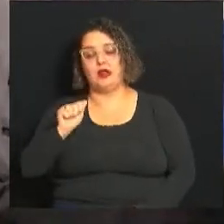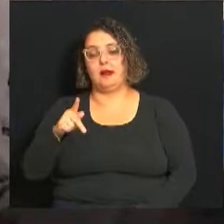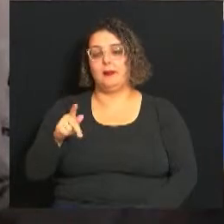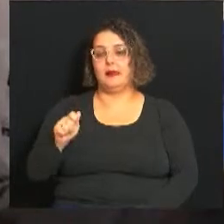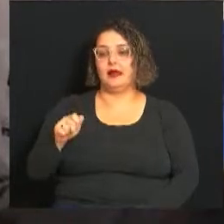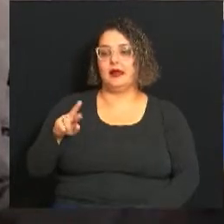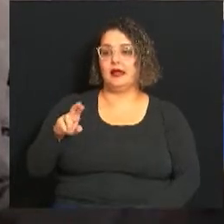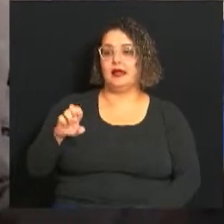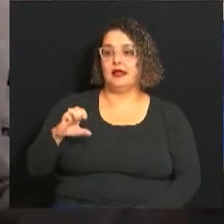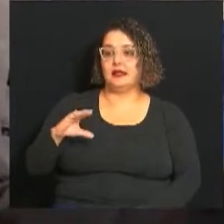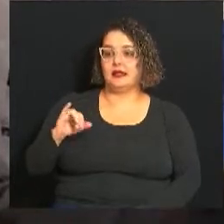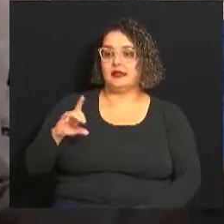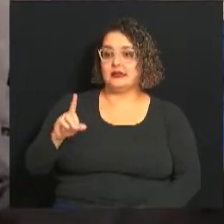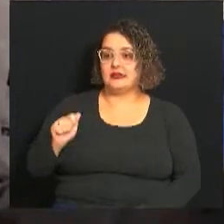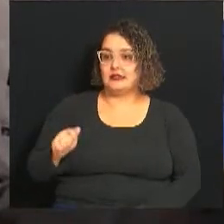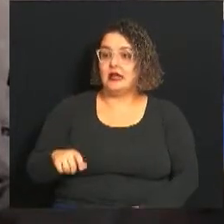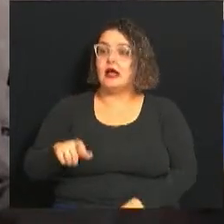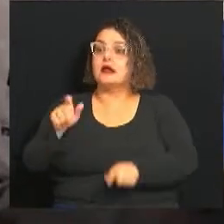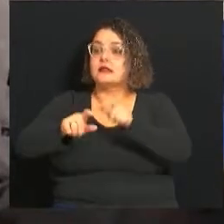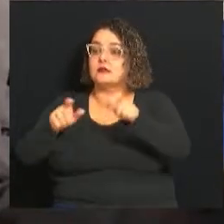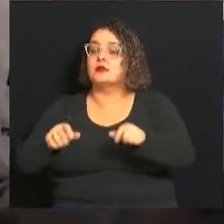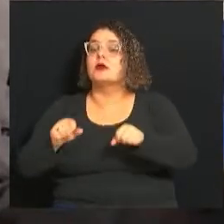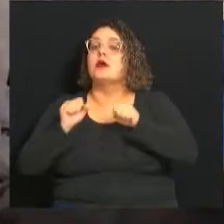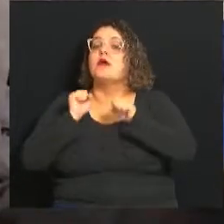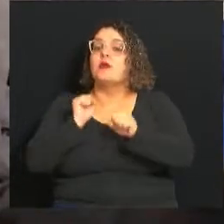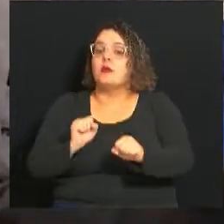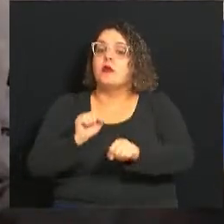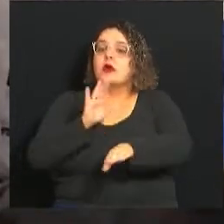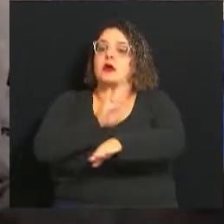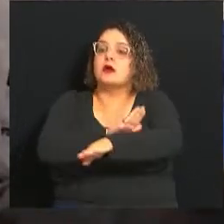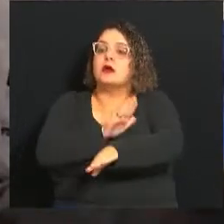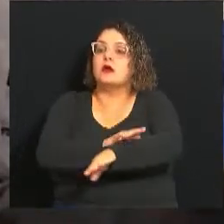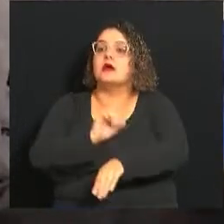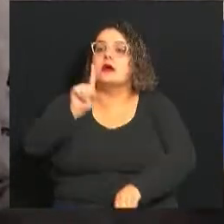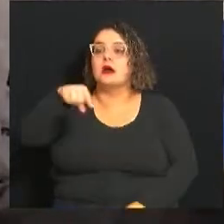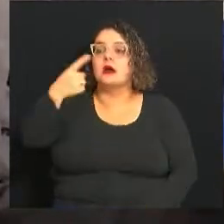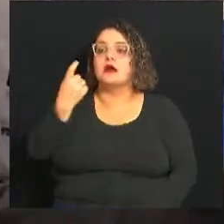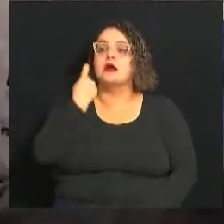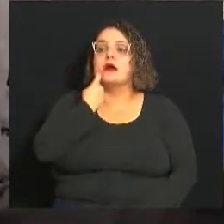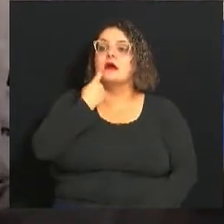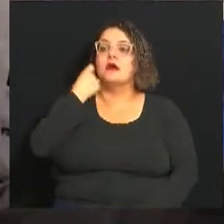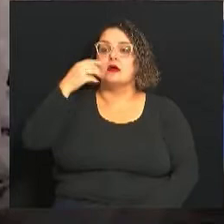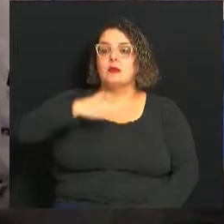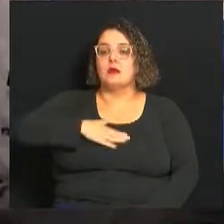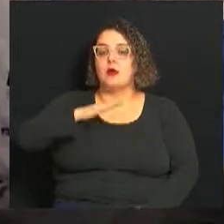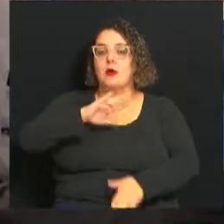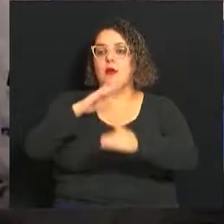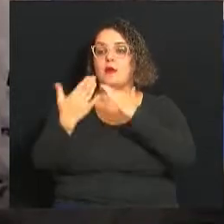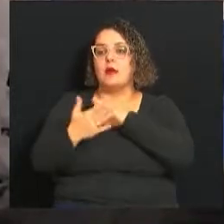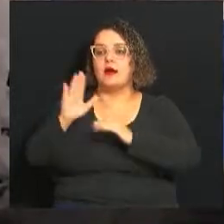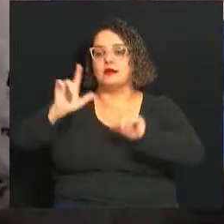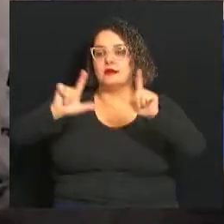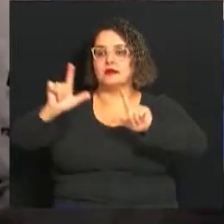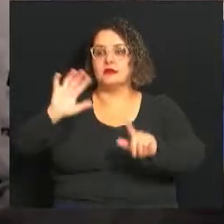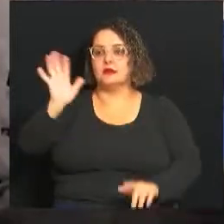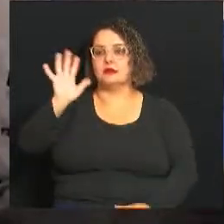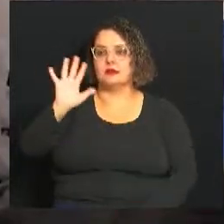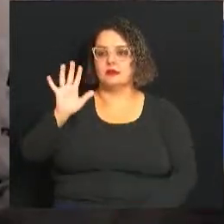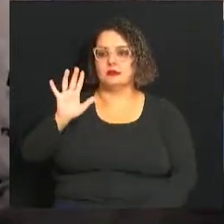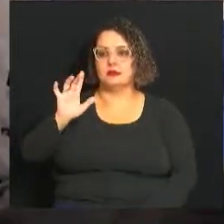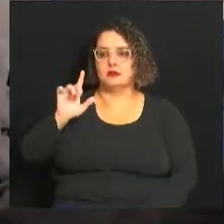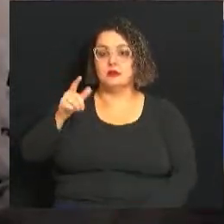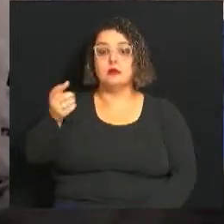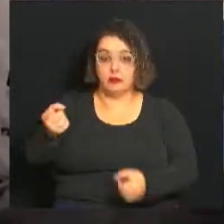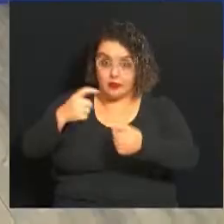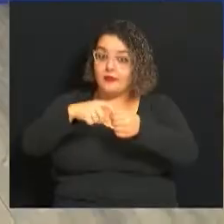pessoas voltem a colaborar. Tá bom, Gabriel? Até sexta-feira que vem aqui, ó, no Meu Bairro na TV. Tchau. Bom, eu volto